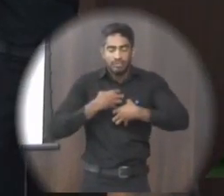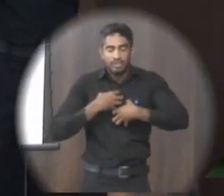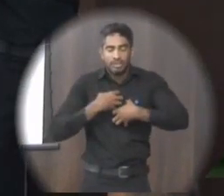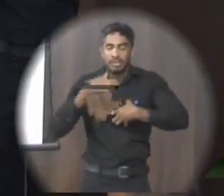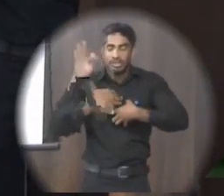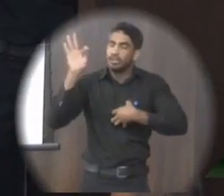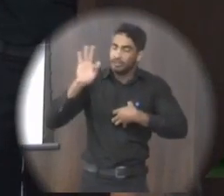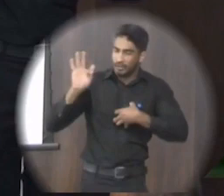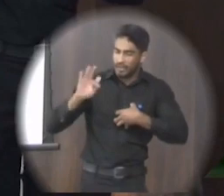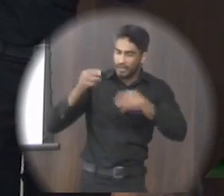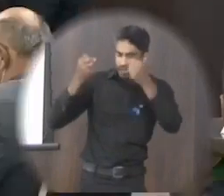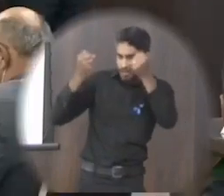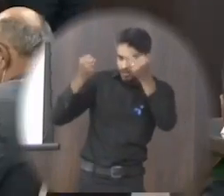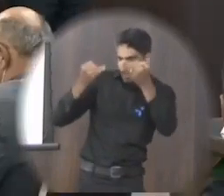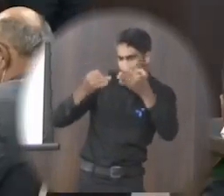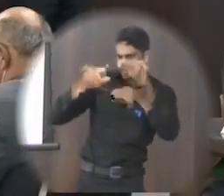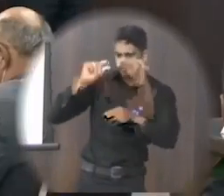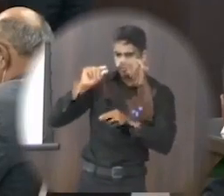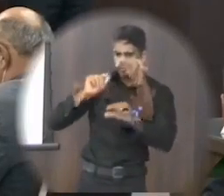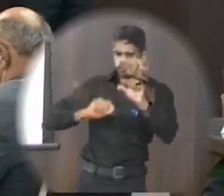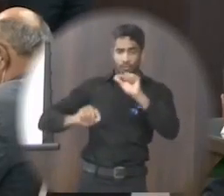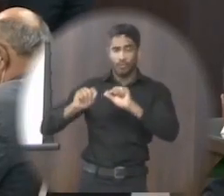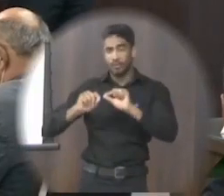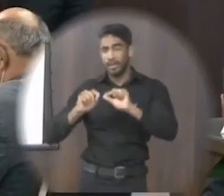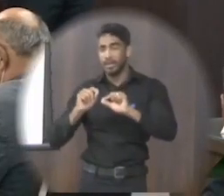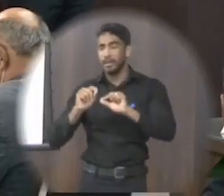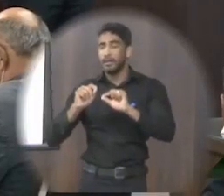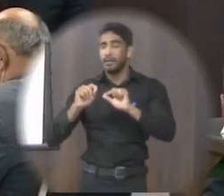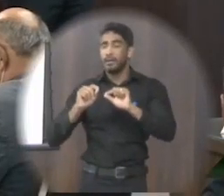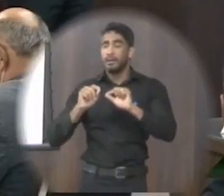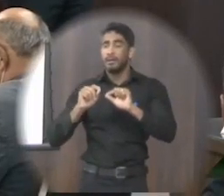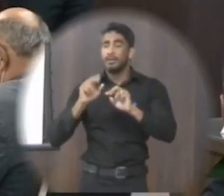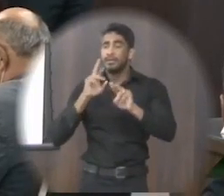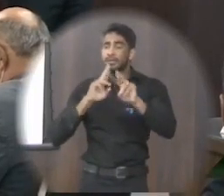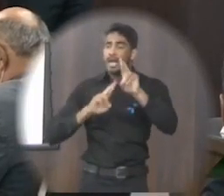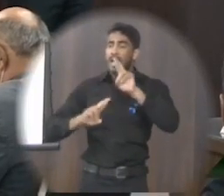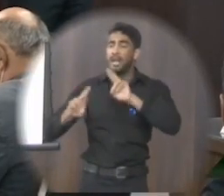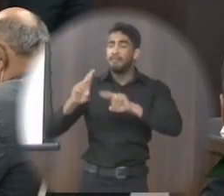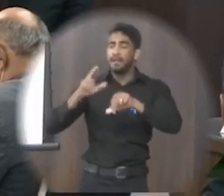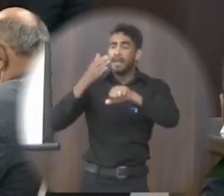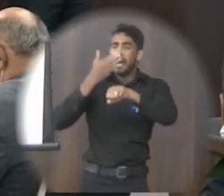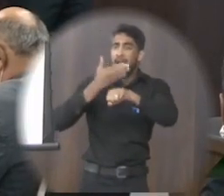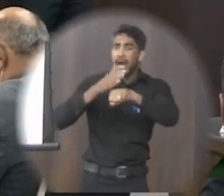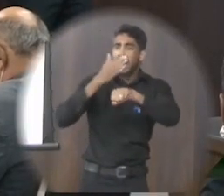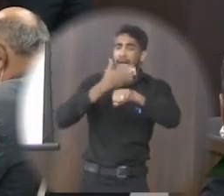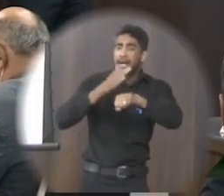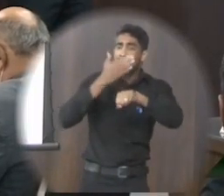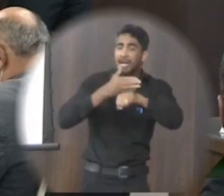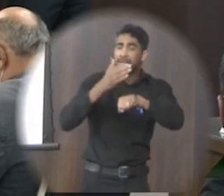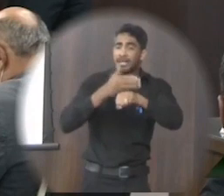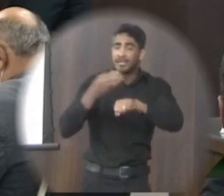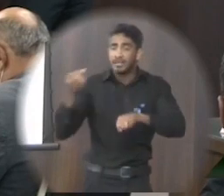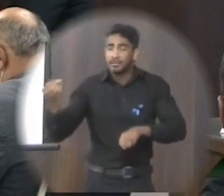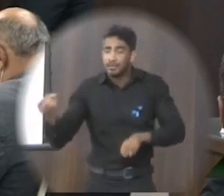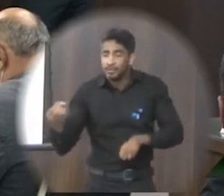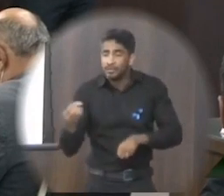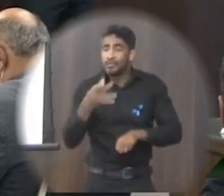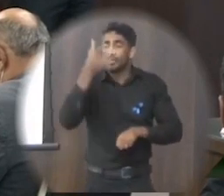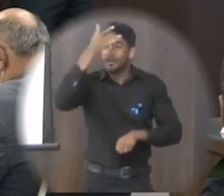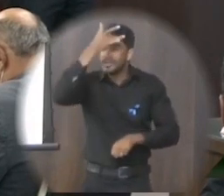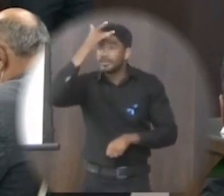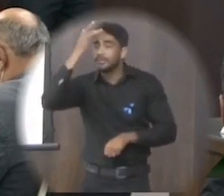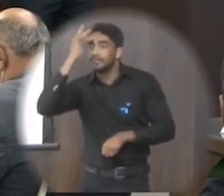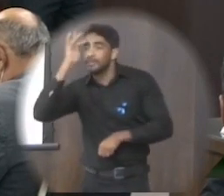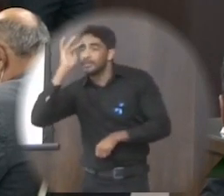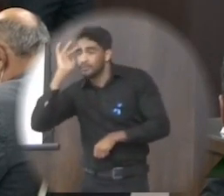eu queria que o senhor explanasse mais um pouco, é quando o senhor refere a capacitação de novos brigadistas e